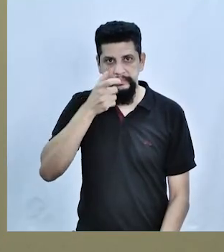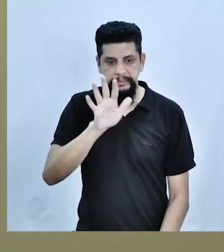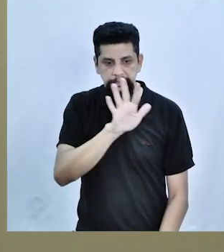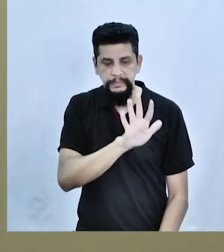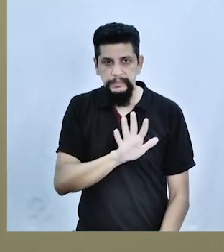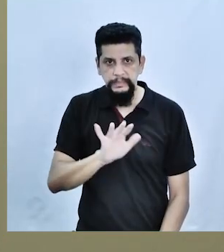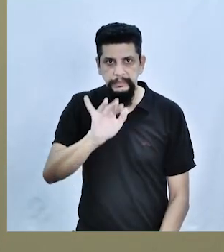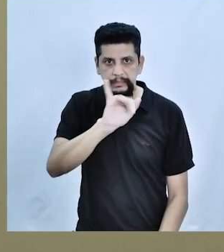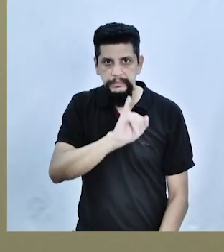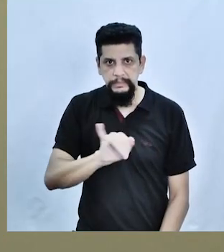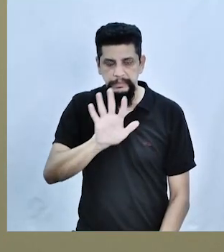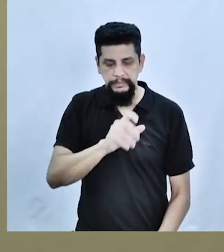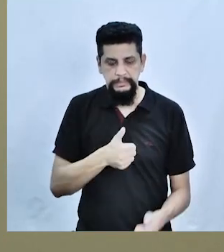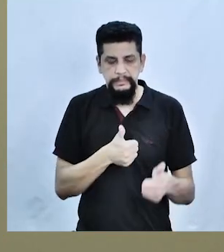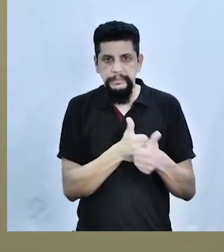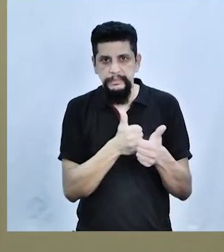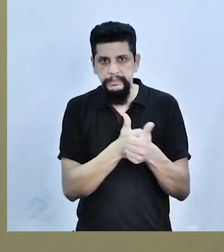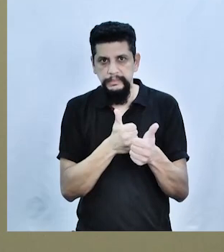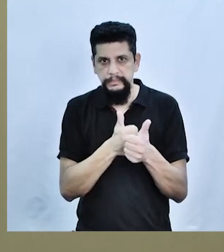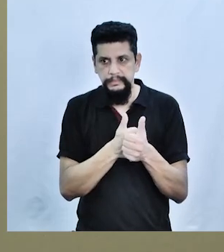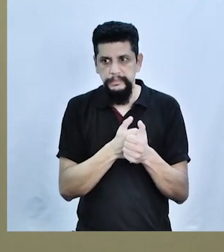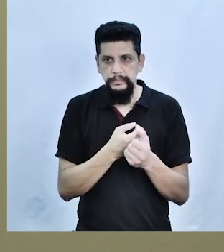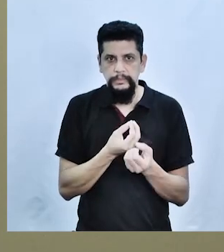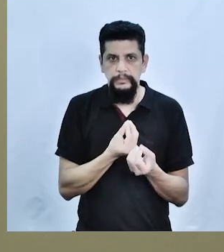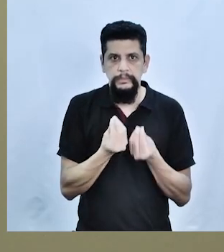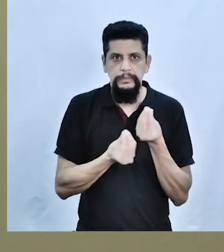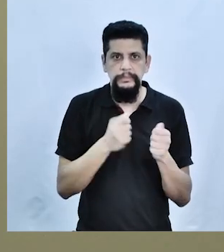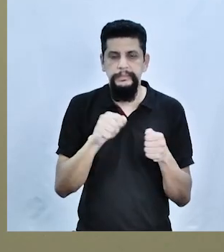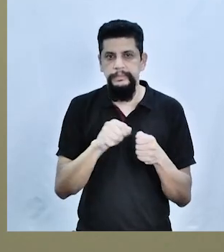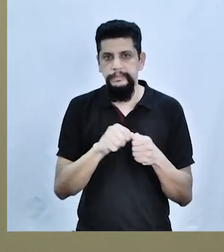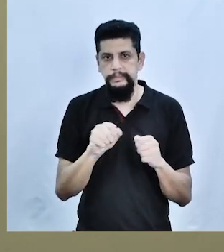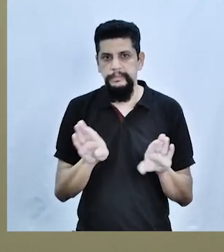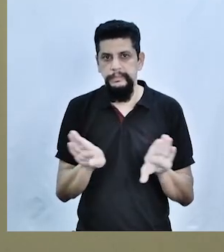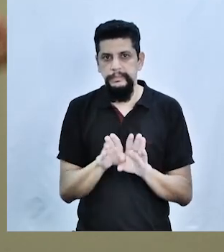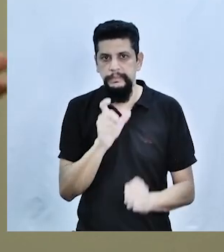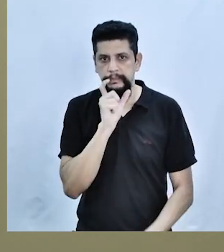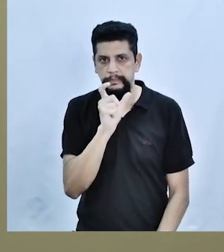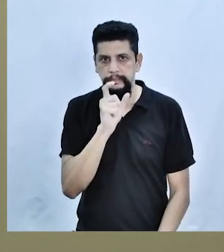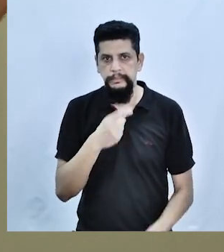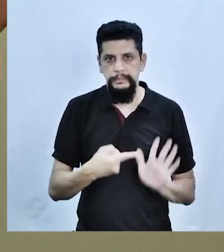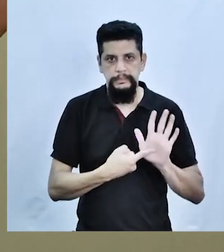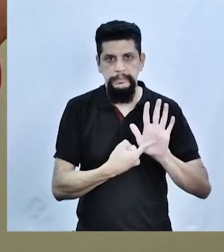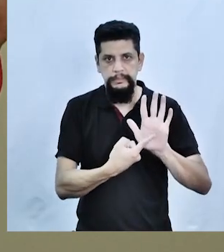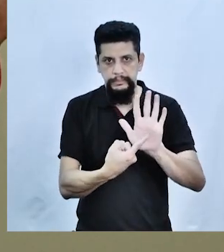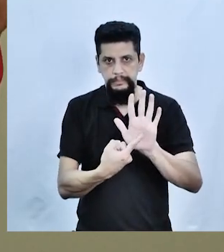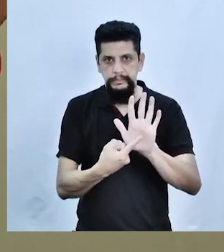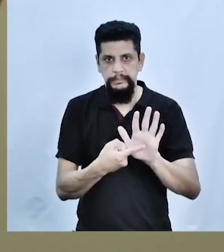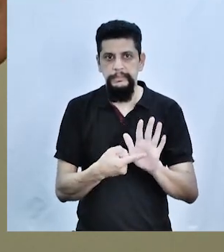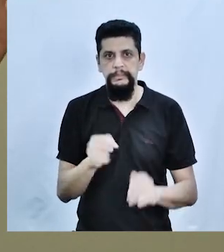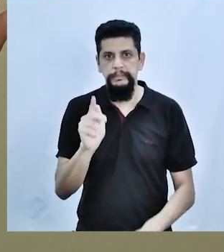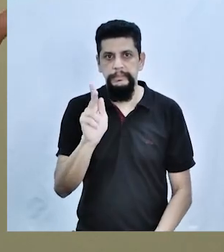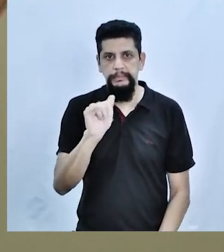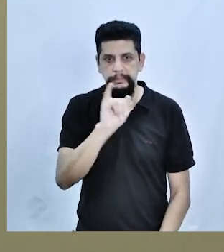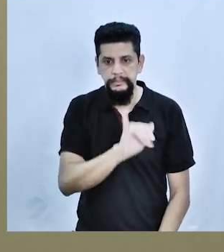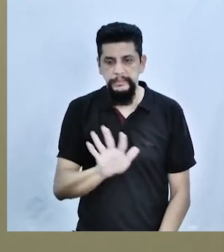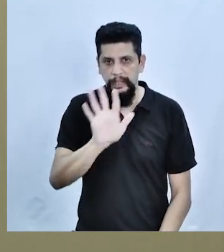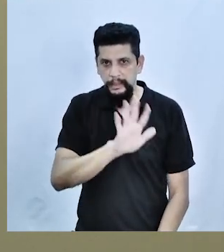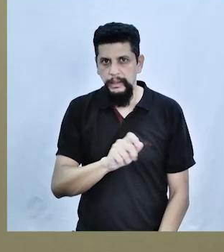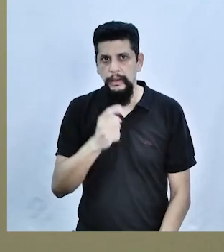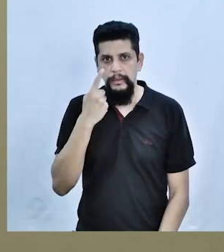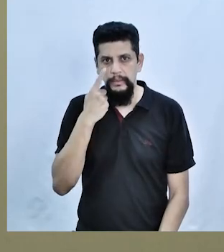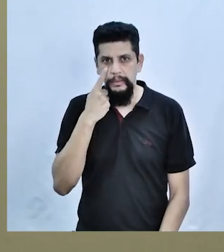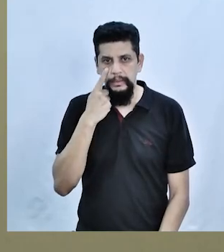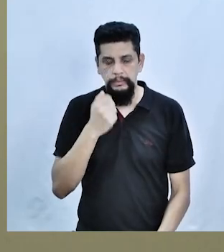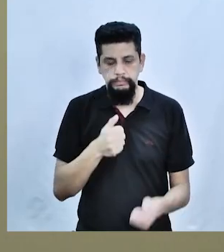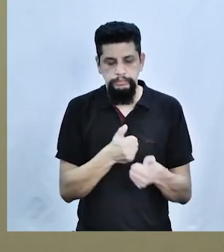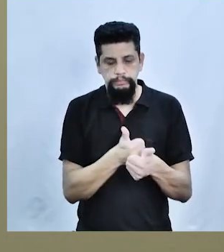esse quebra-cabeça bem de pertinho para ver bem o encaixe das peças e também a palavra que apareceu lá no desenho, pode ser?